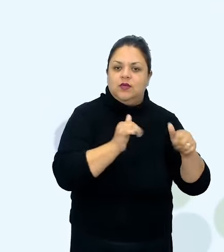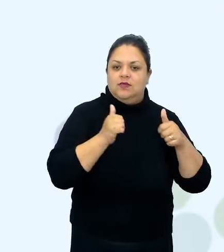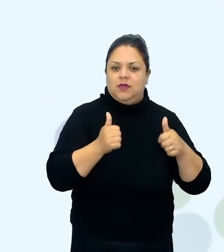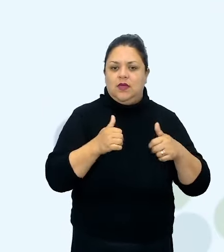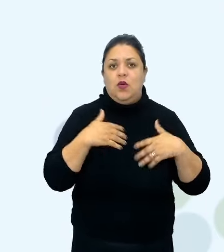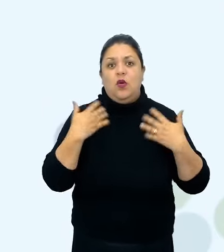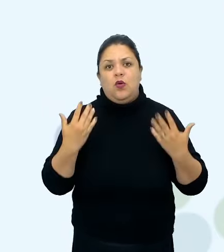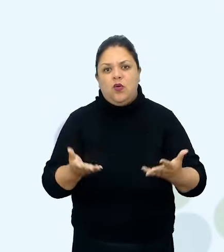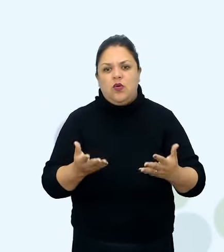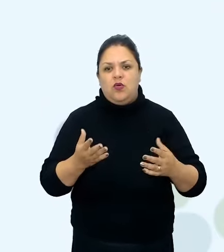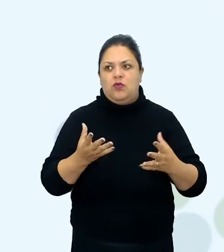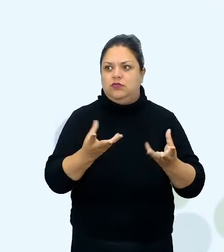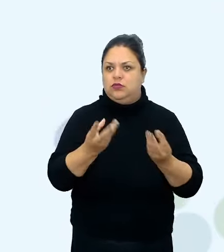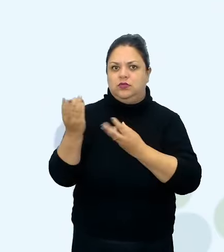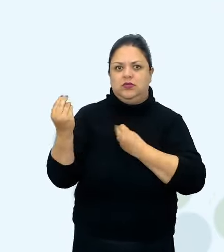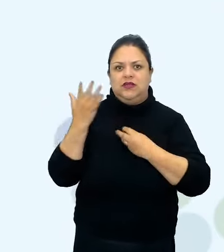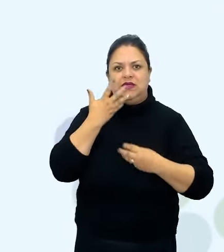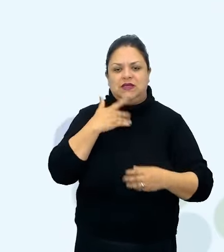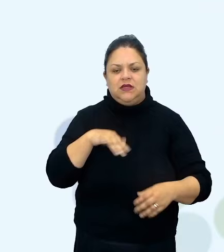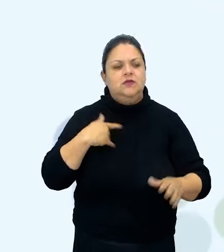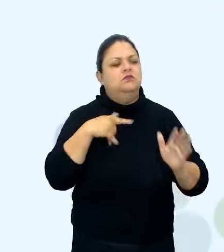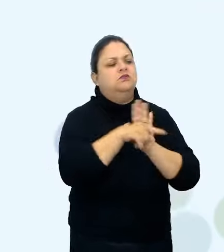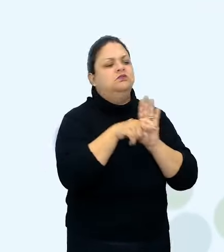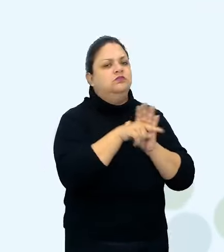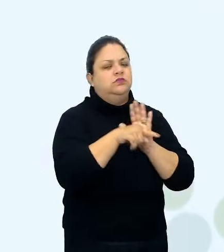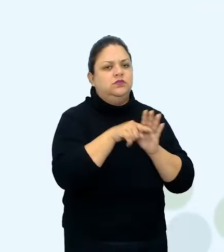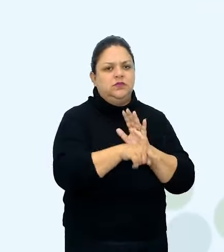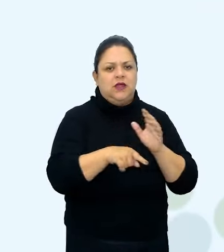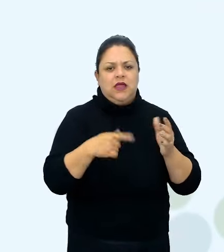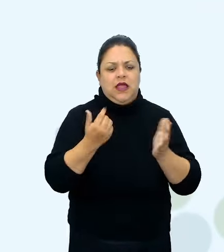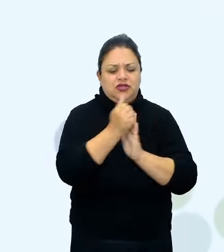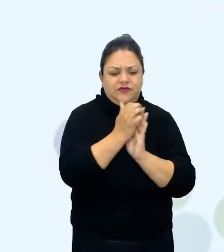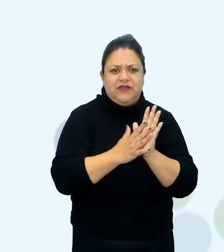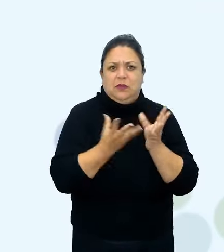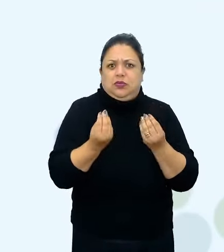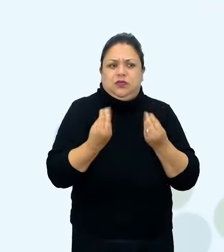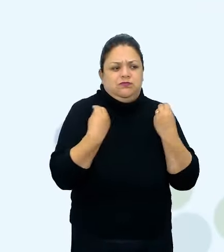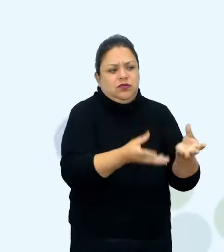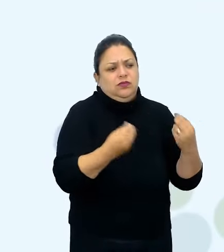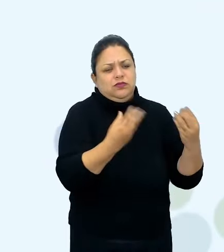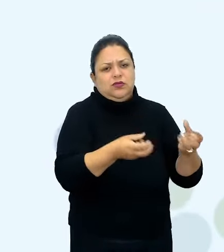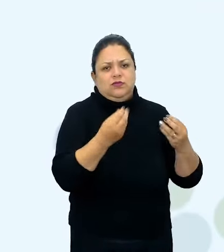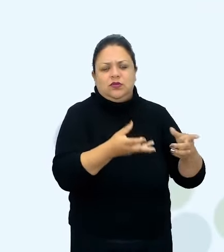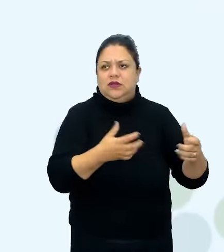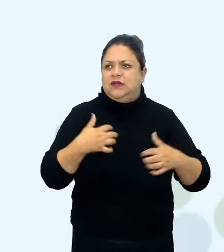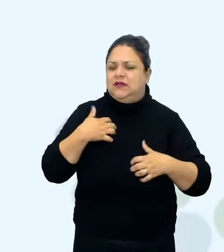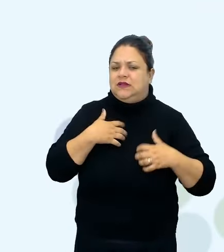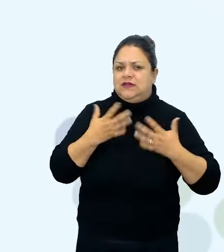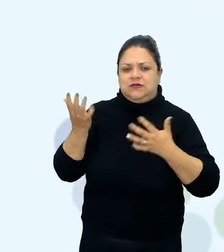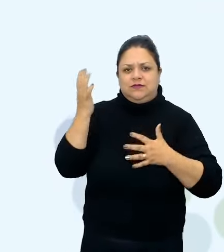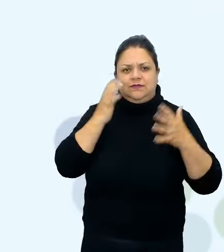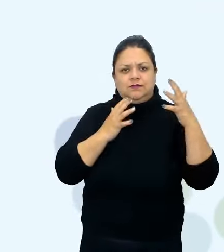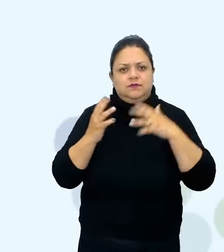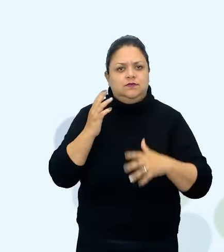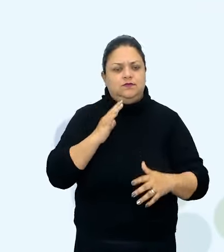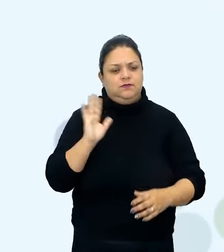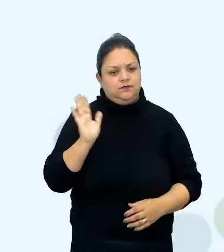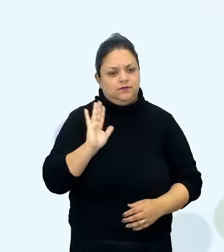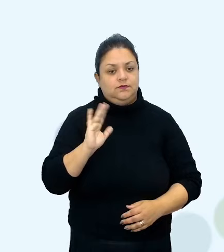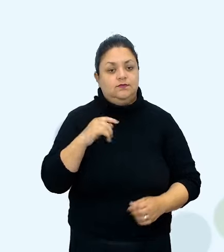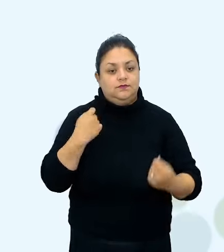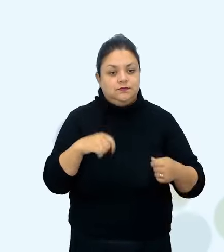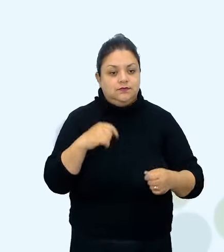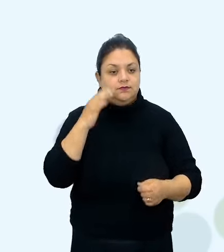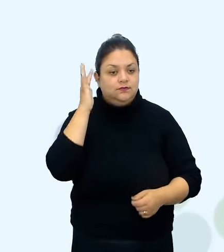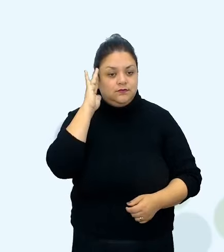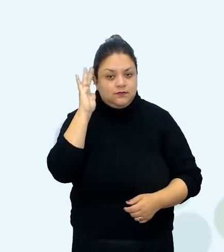num ambiente cheio, né, de atividades, que ela realmente tem dificuldades, né? Então, a gente tem que pensar nas pistas,